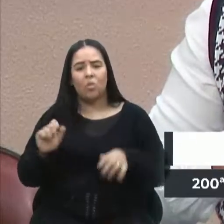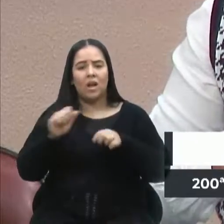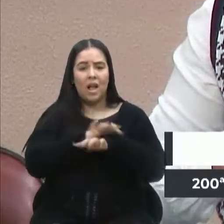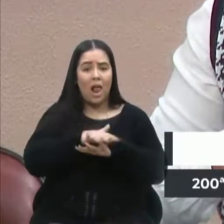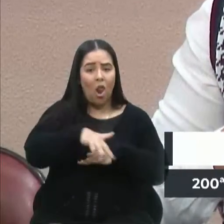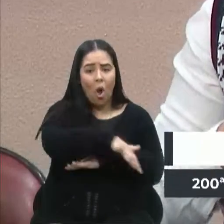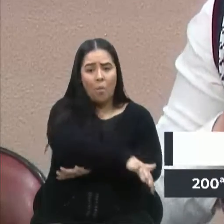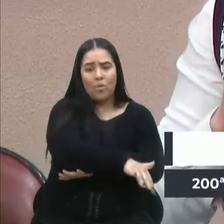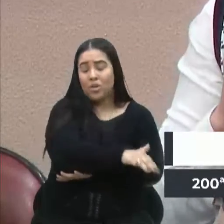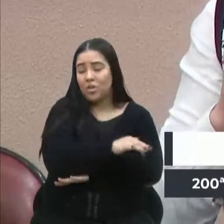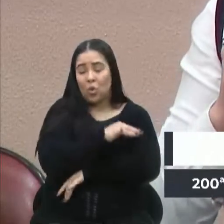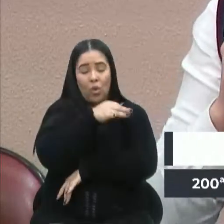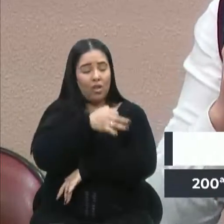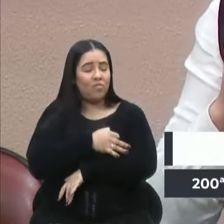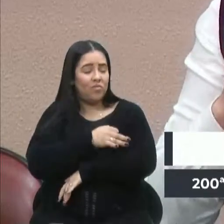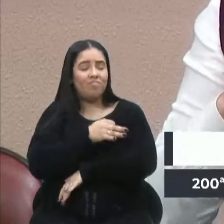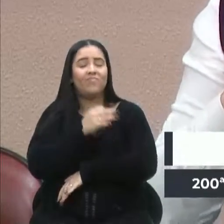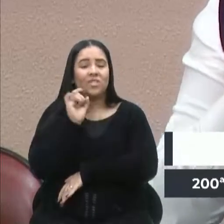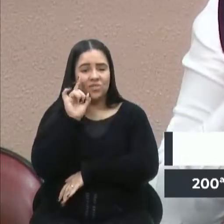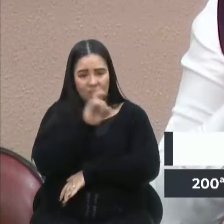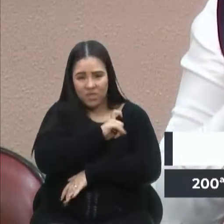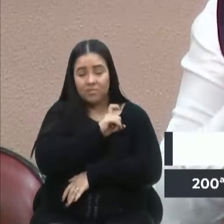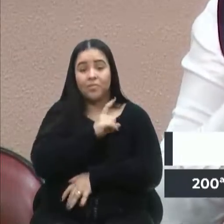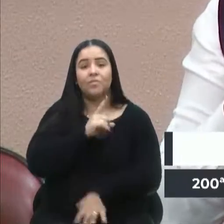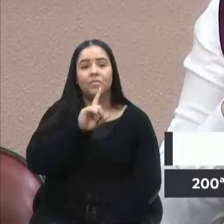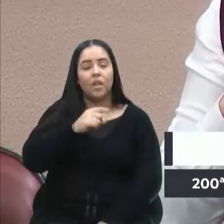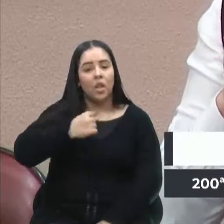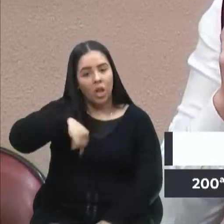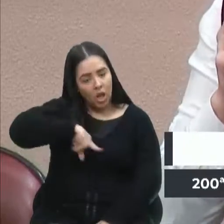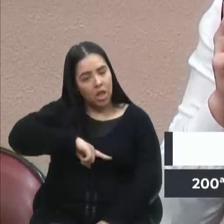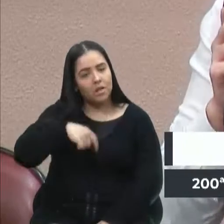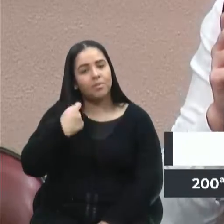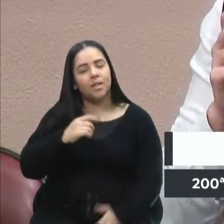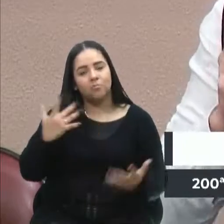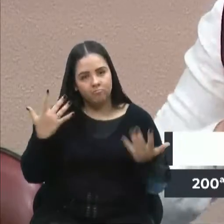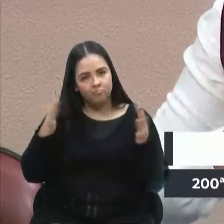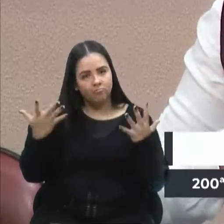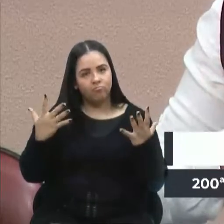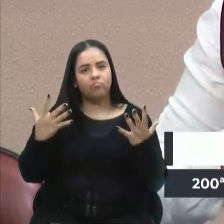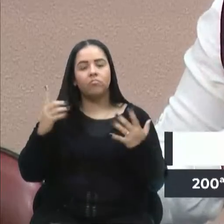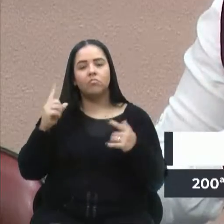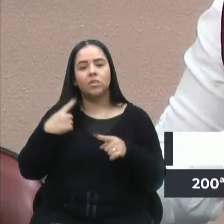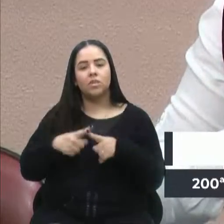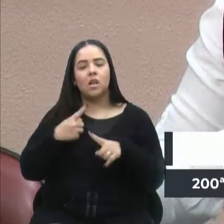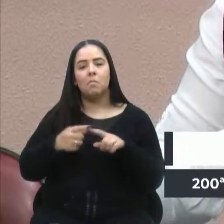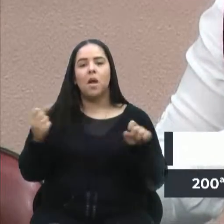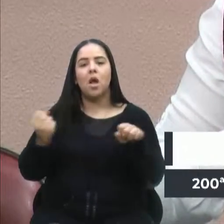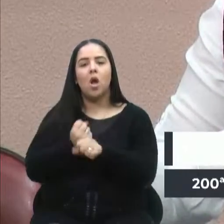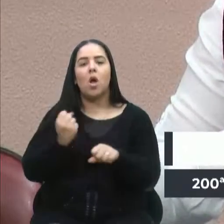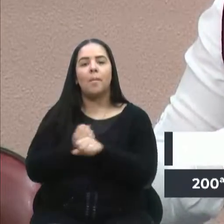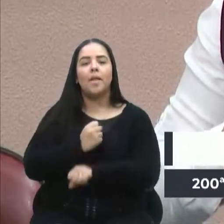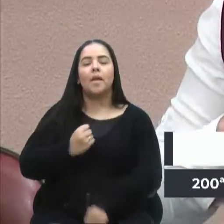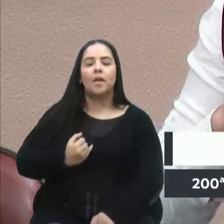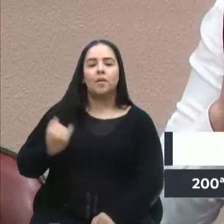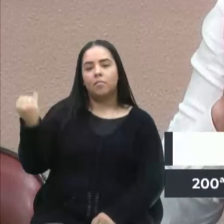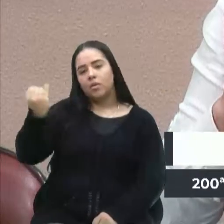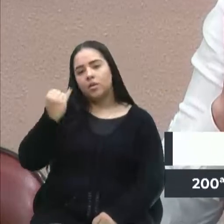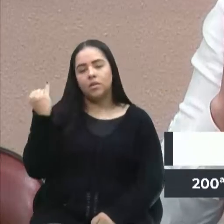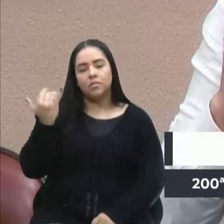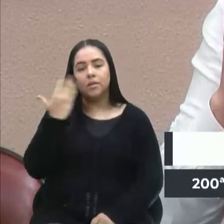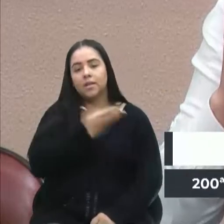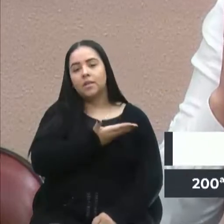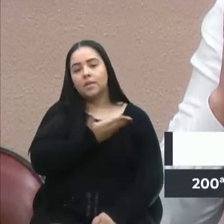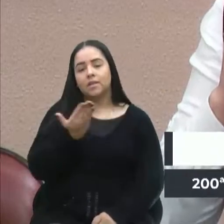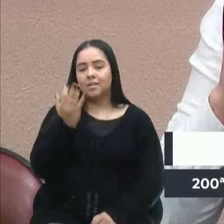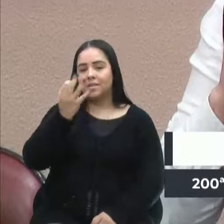que é motivo, sim, para a gente comemorar uma obra muito importante que vai ser feita lá para os moradores em Galópolis,